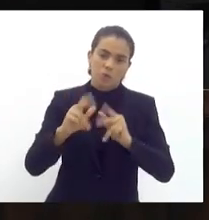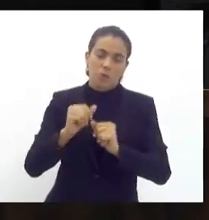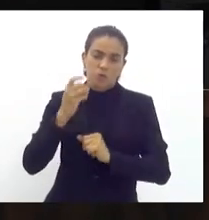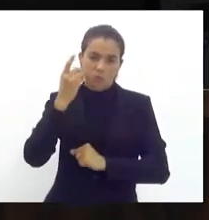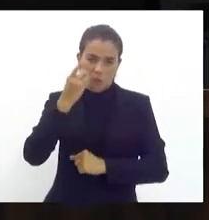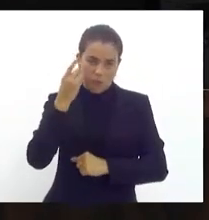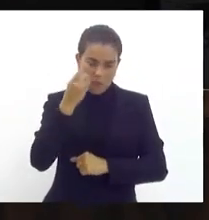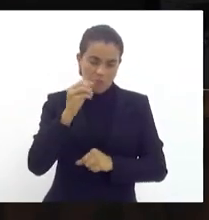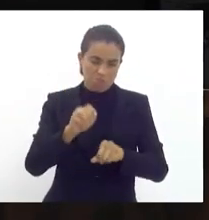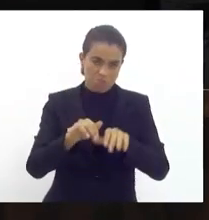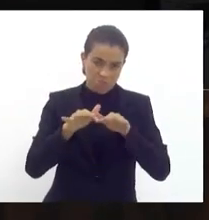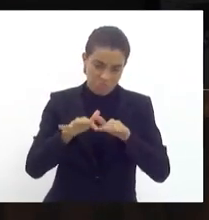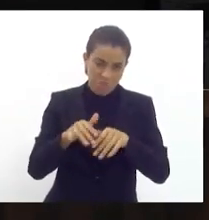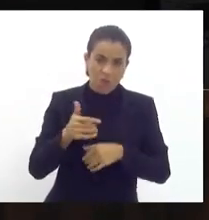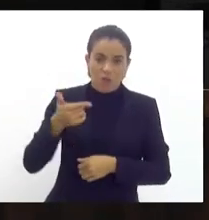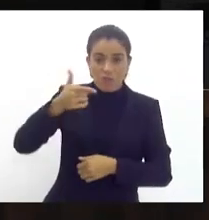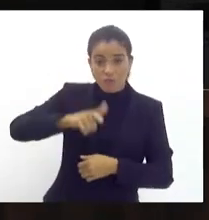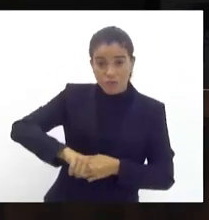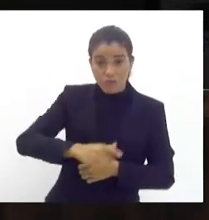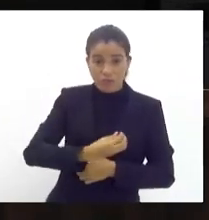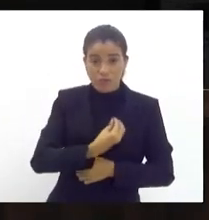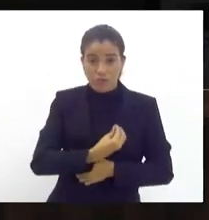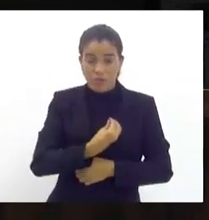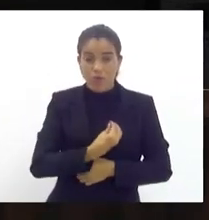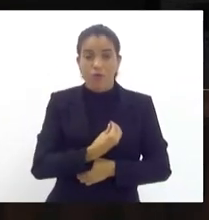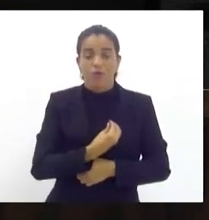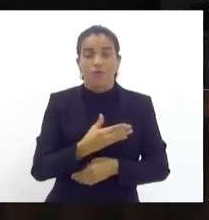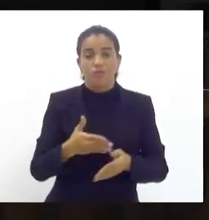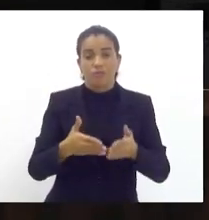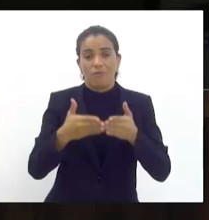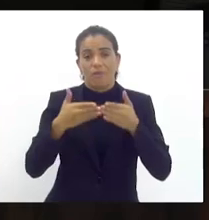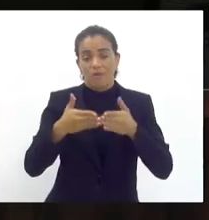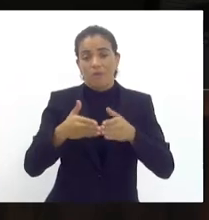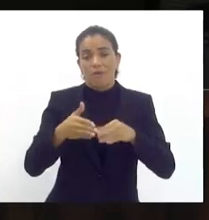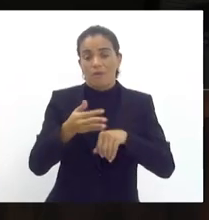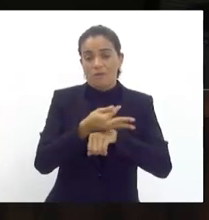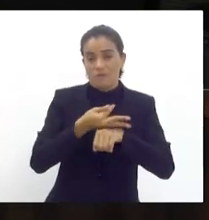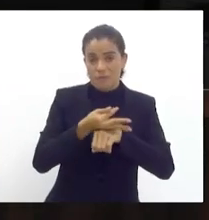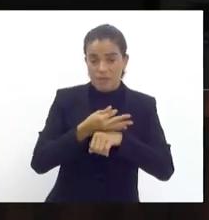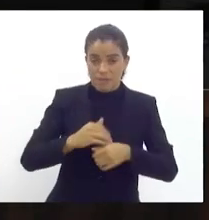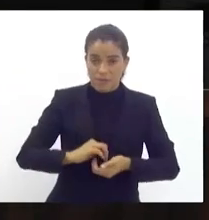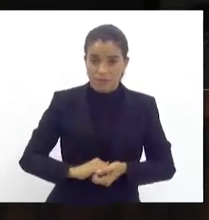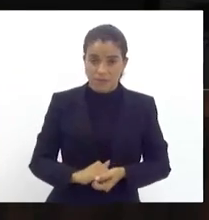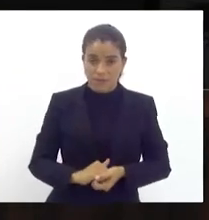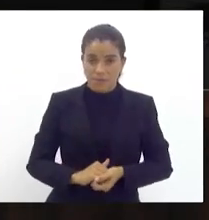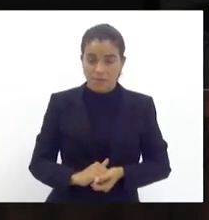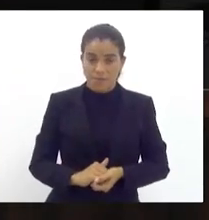Parlamento então a gente retorna pois excesso para enfrentar essa matéria